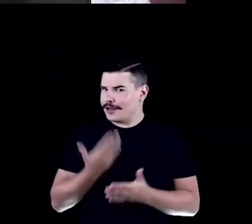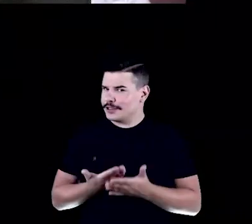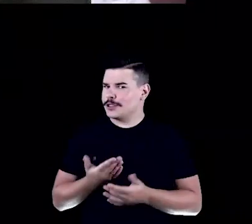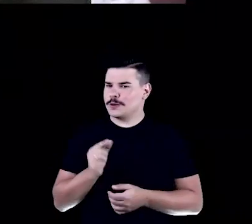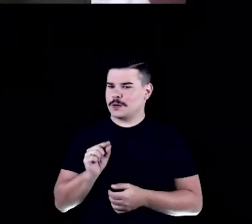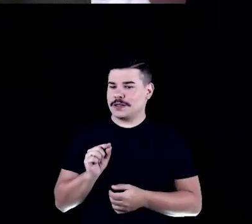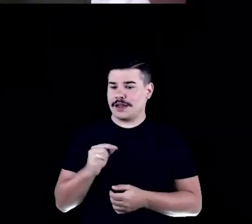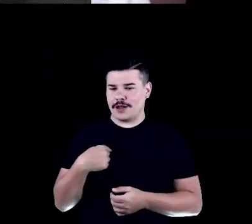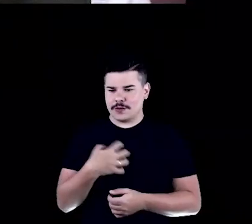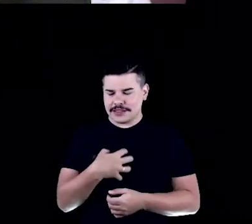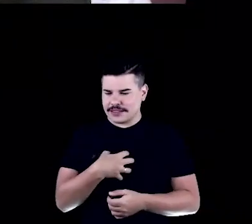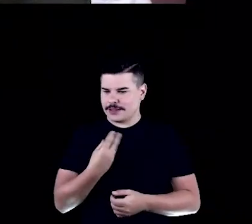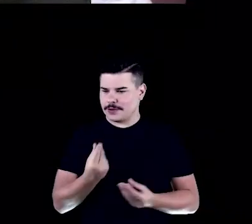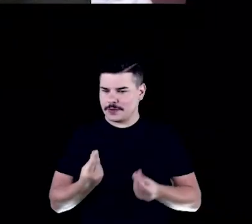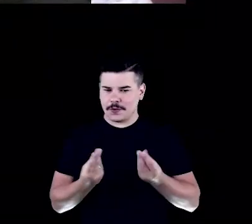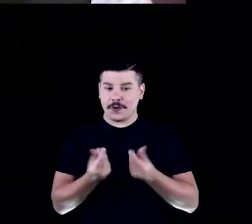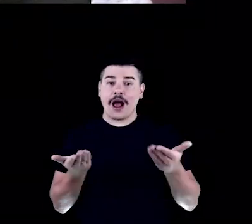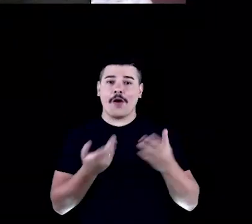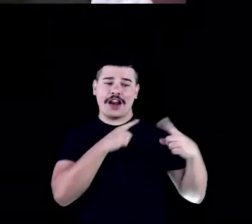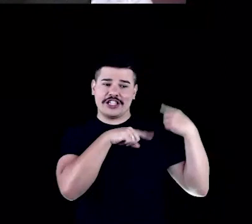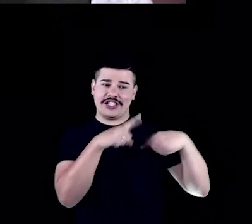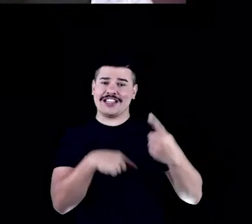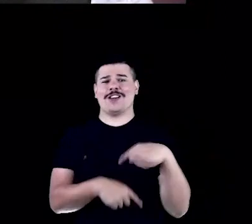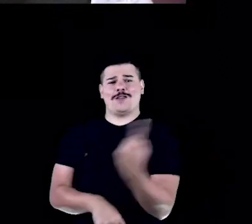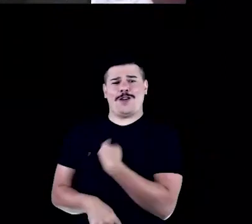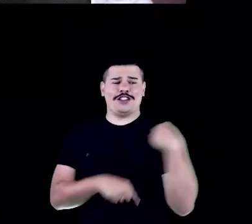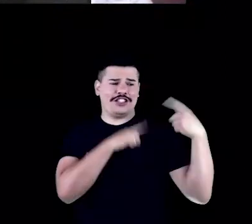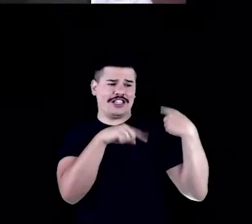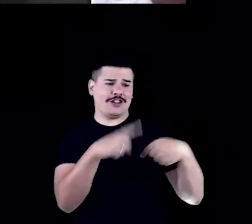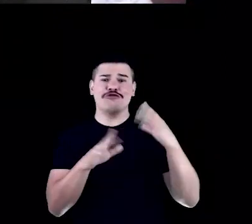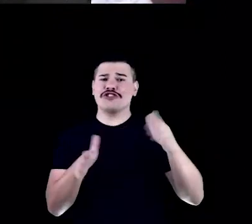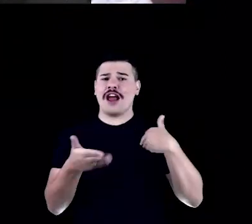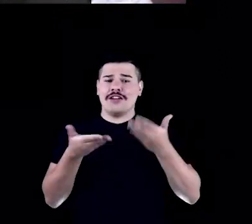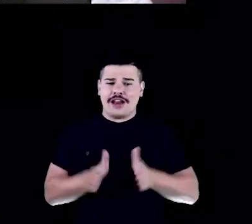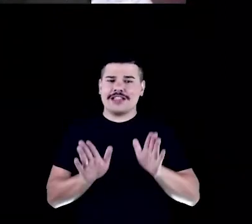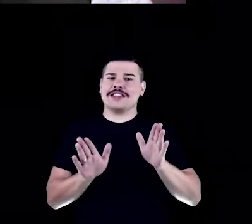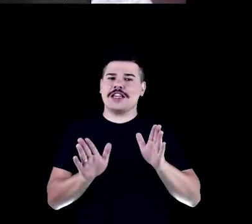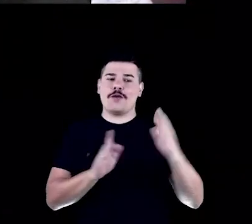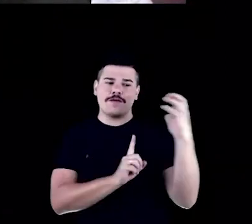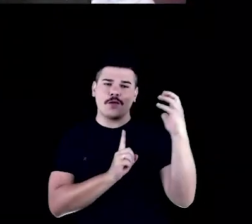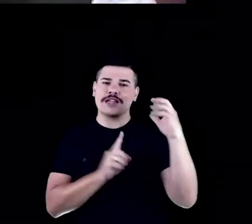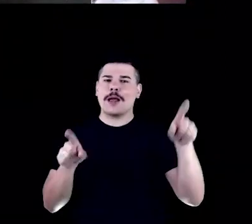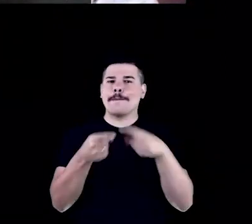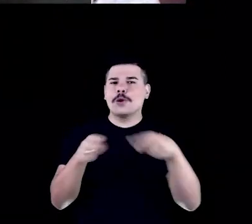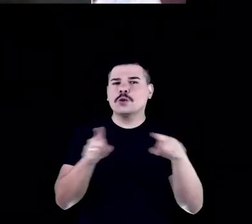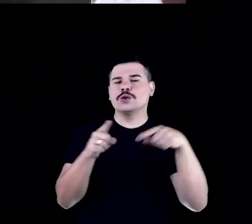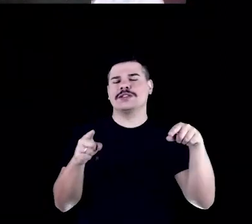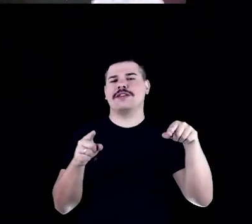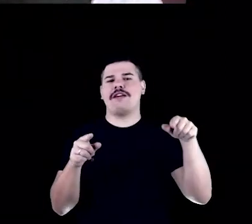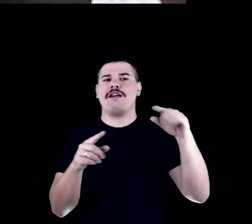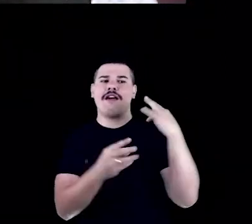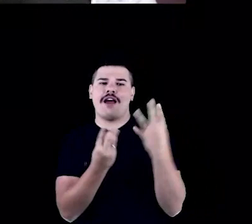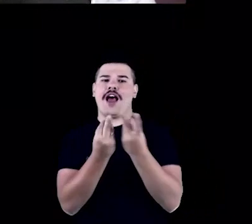Mas eu acho que eu sinto que é uma coisa meio da nossa geração, que a gente já nasceu nessa coisa intermídia, né? A influência da música, das